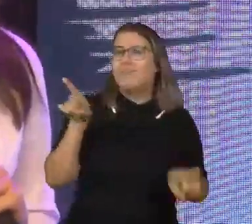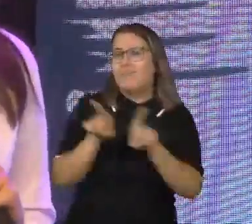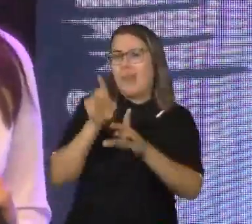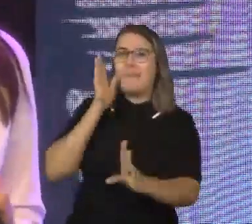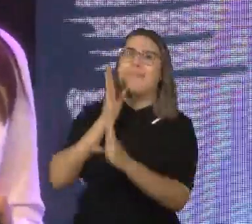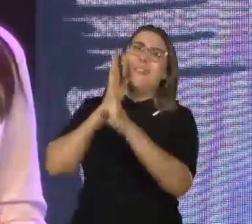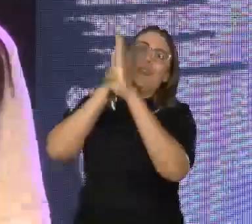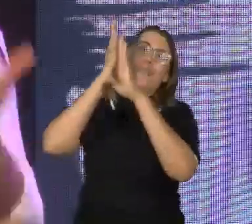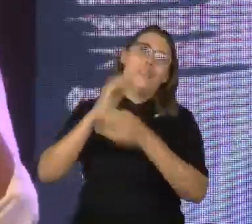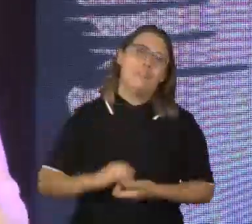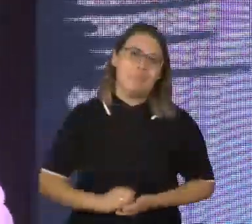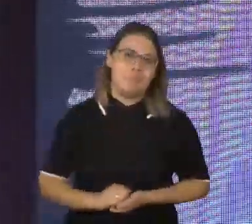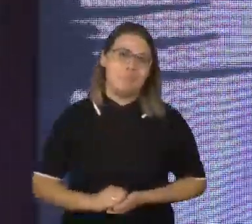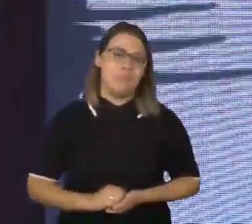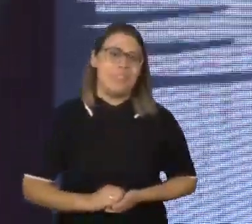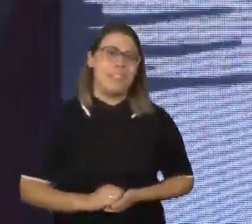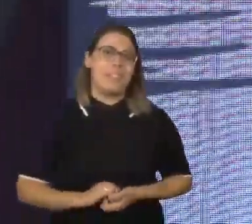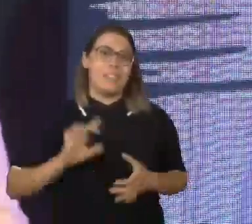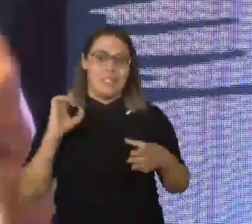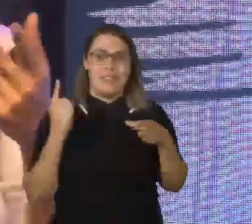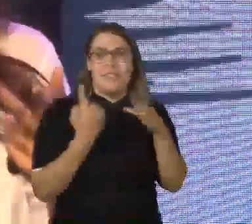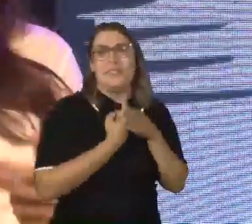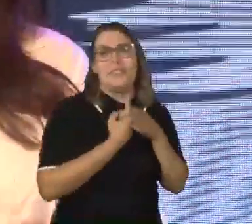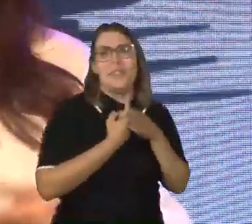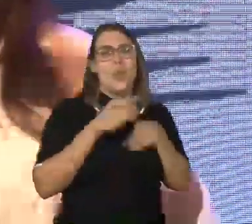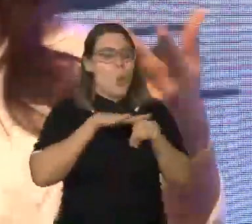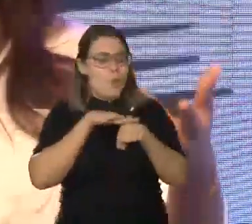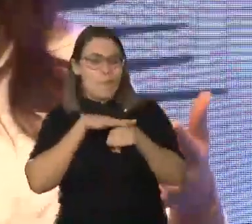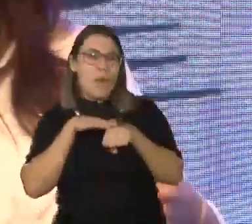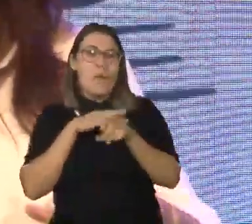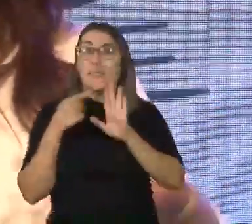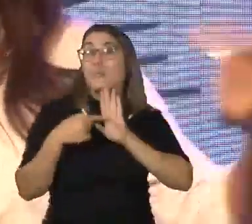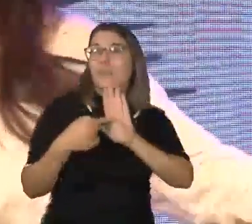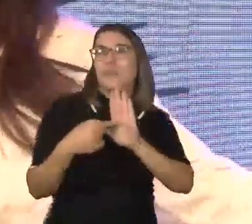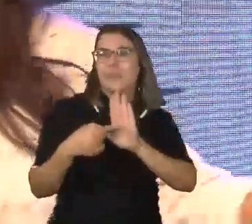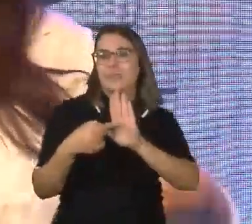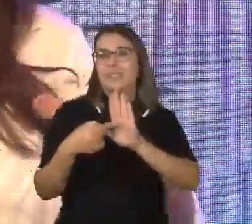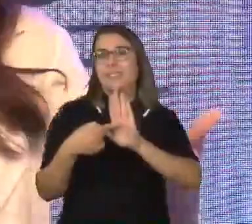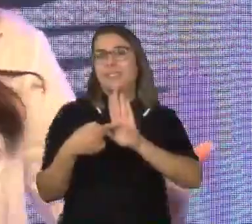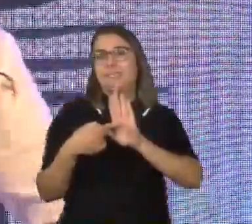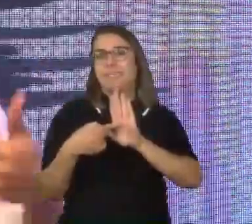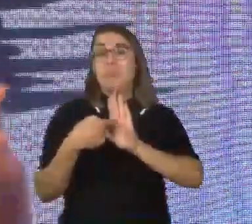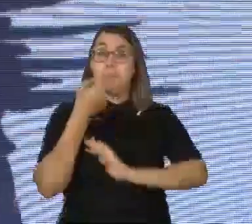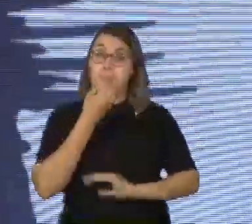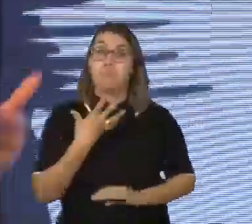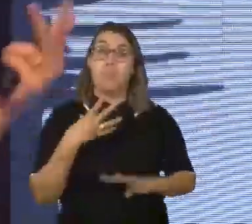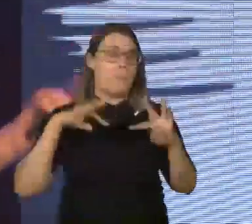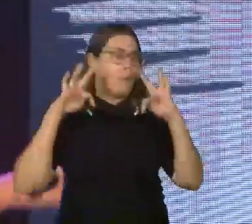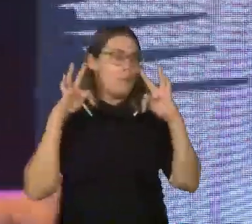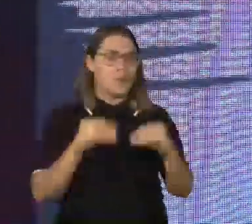essa representatividade. Traz para dentro da sua escola, conversa, mostra. É benéfico